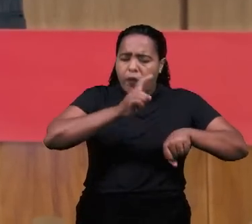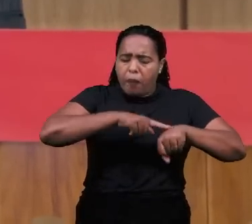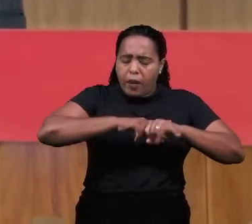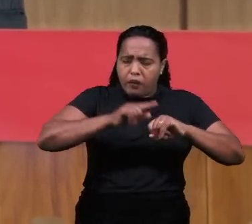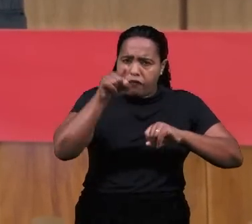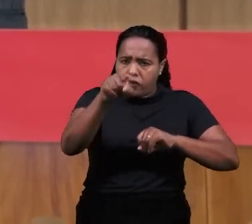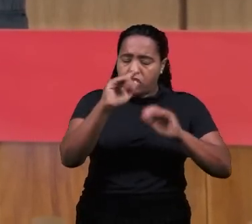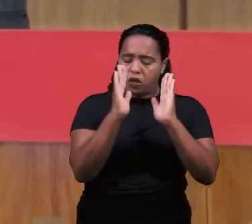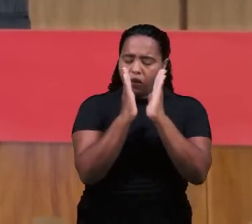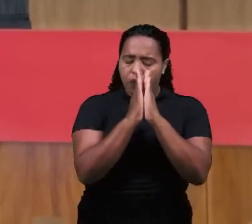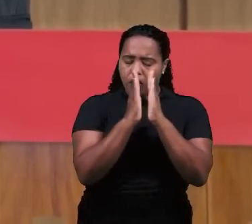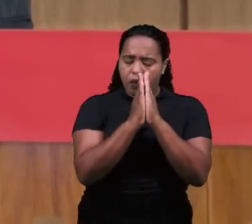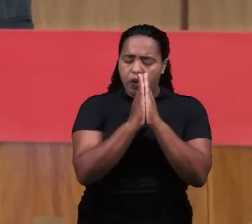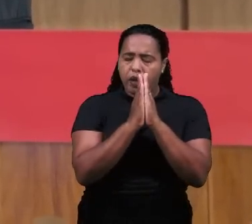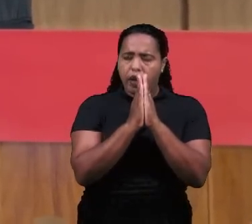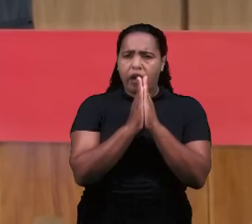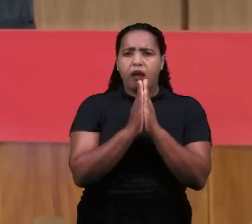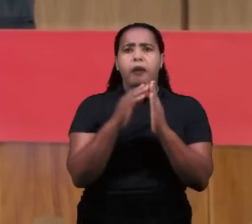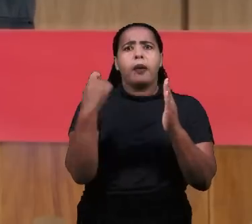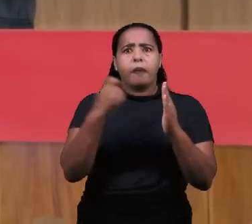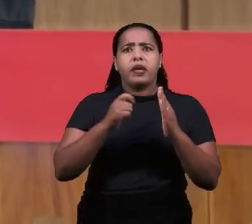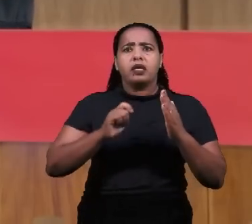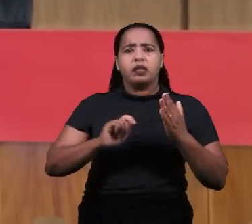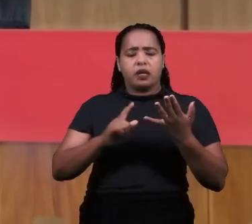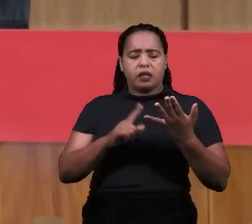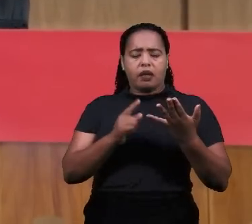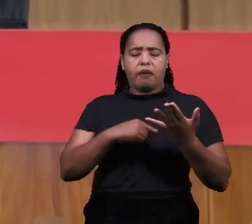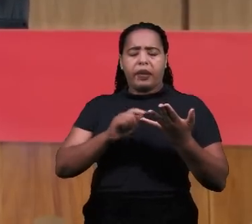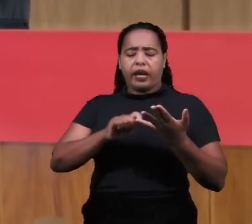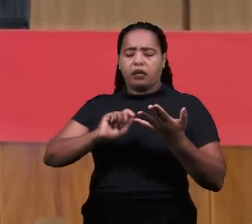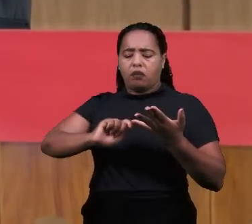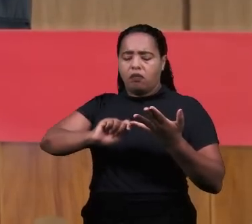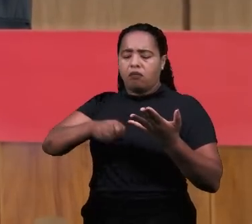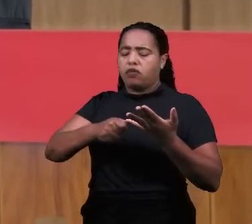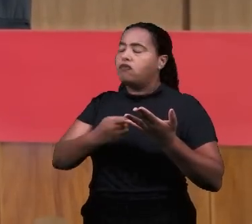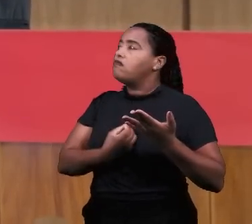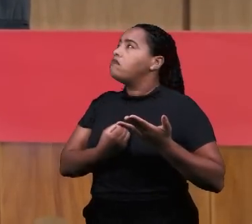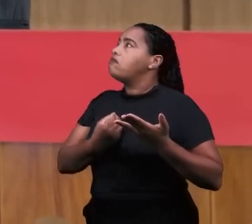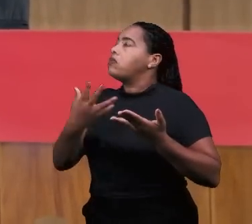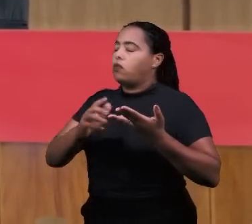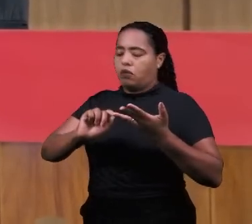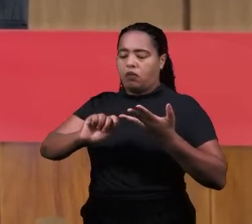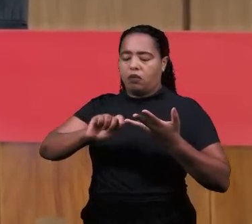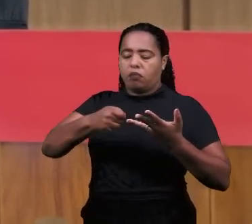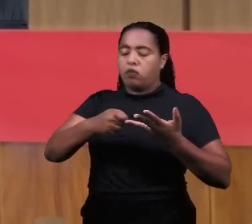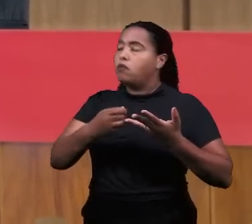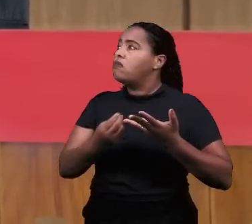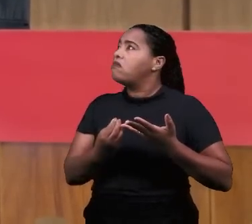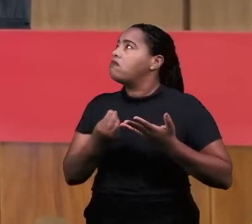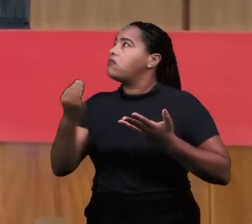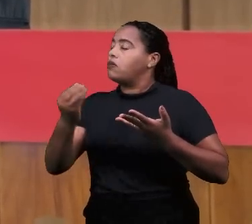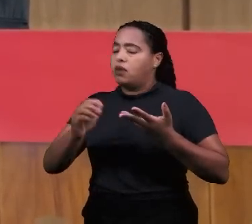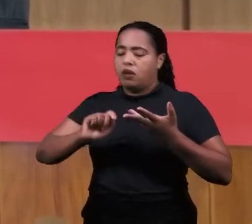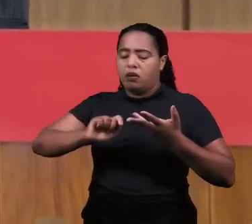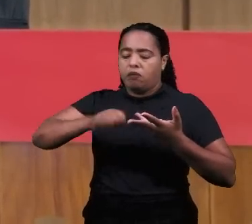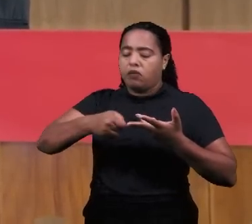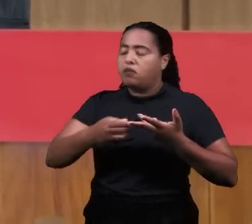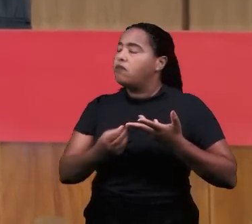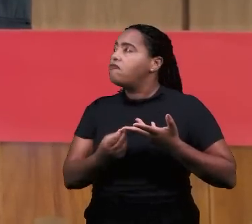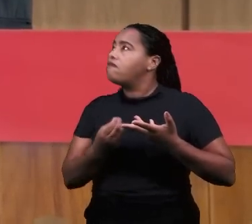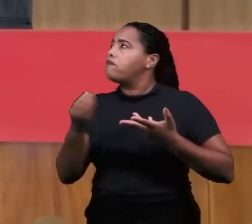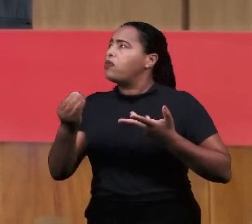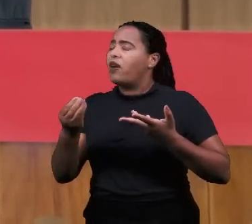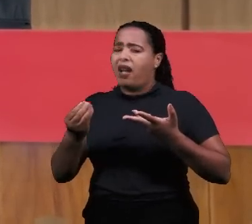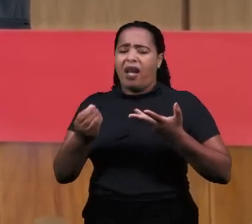orando, falar o nome do pecado. De maneira nenhuma se preocupe com isso. Ah, mas é muito